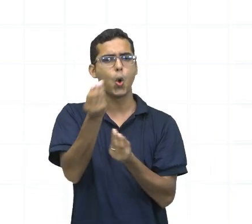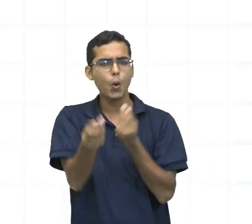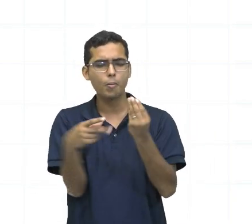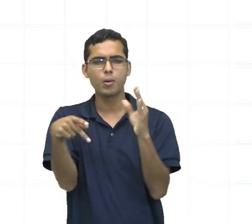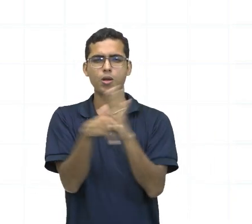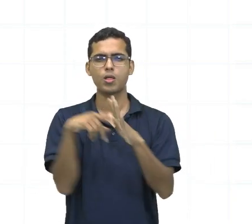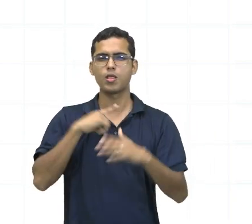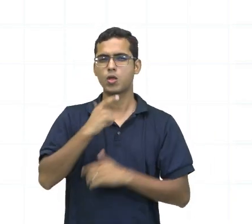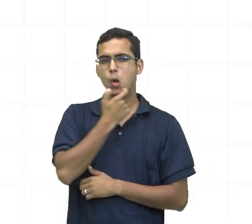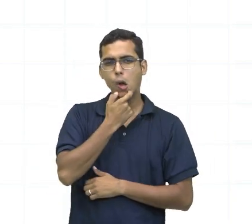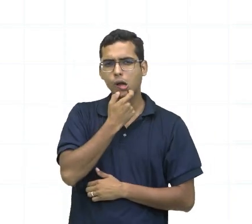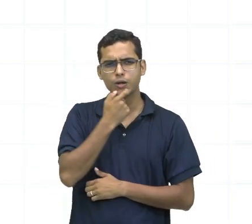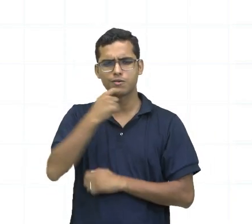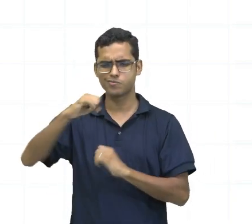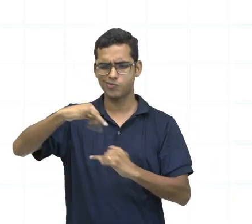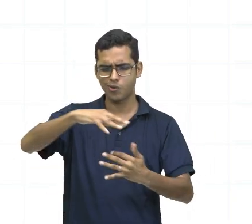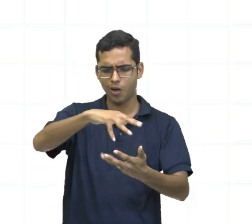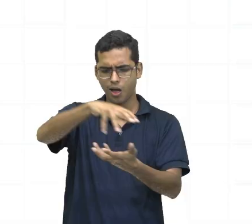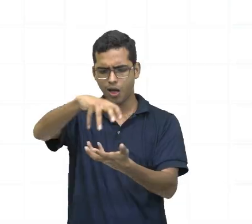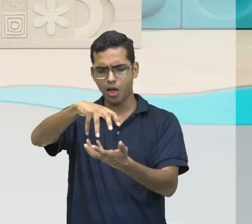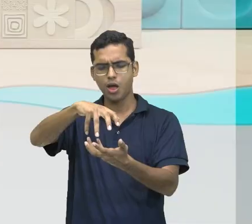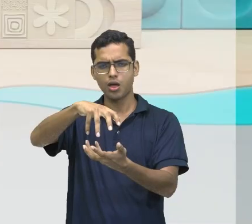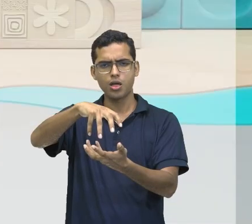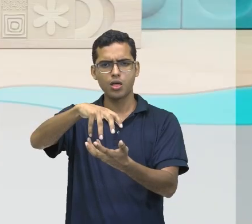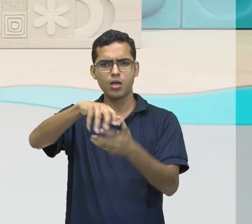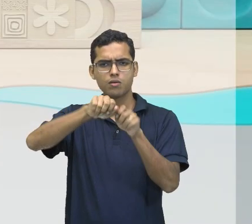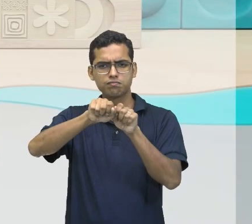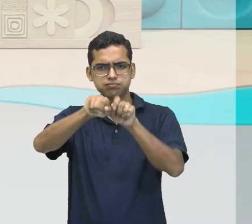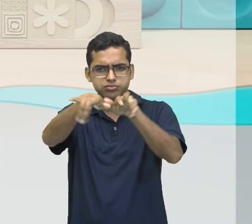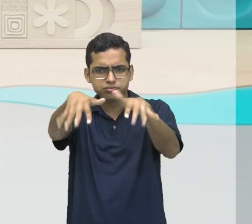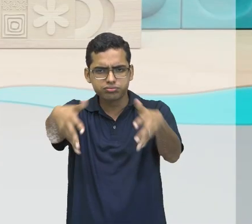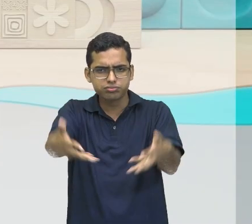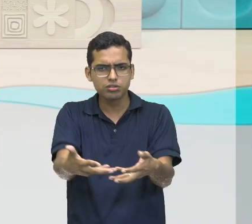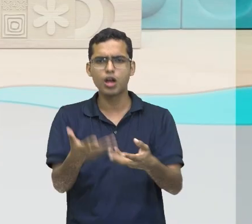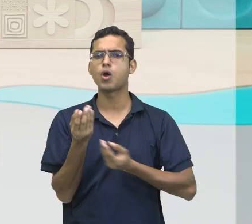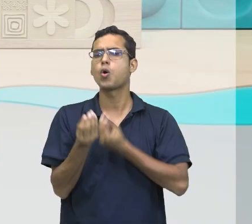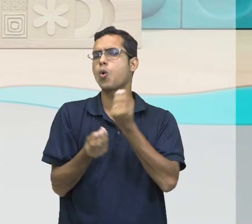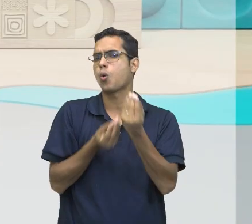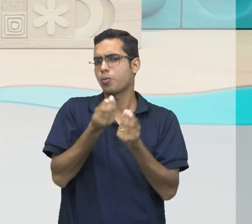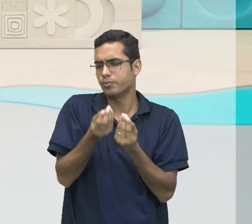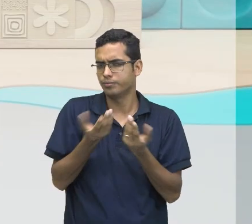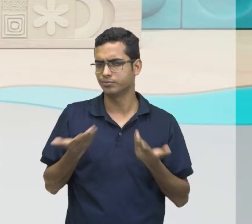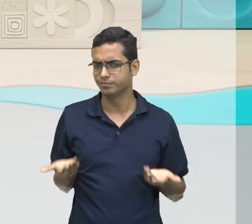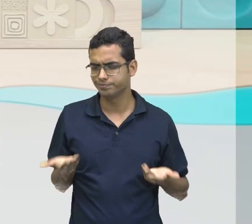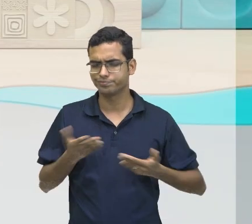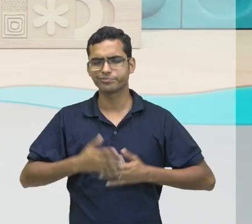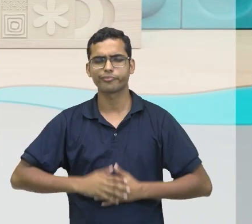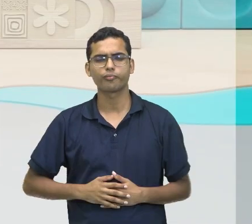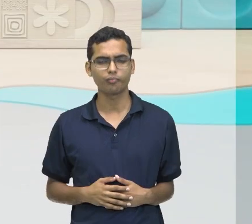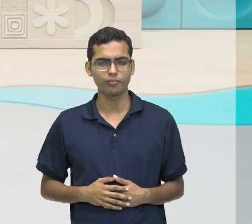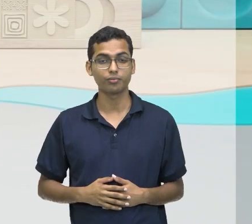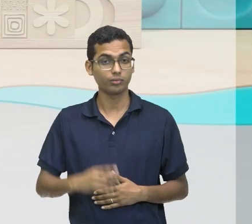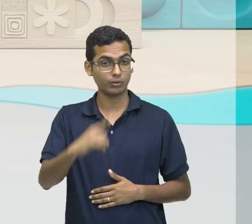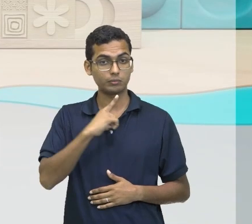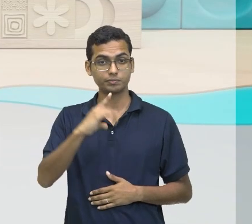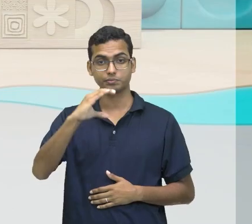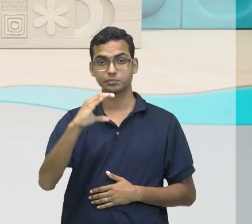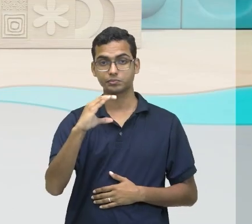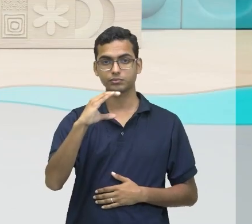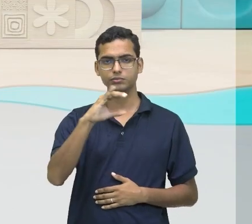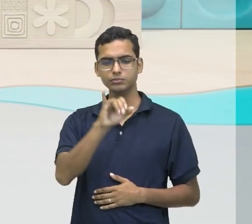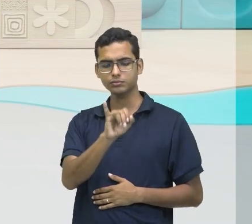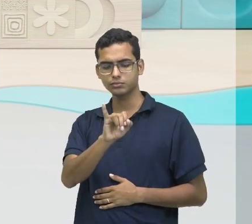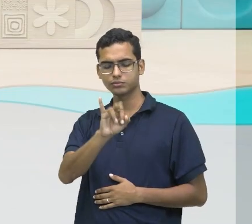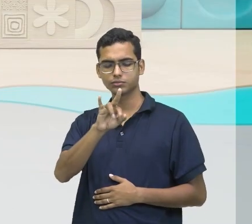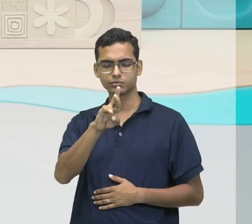agora como é que é essa definição dos círculos aí. Nós temos, então, esses círculos, né, que foi proposto ali por esse indiano, que